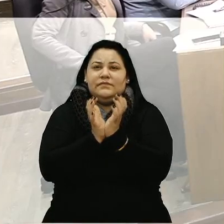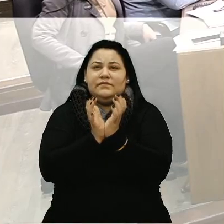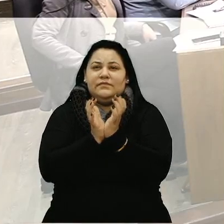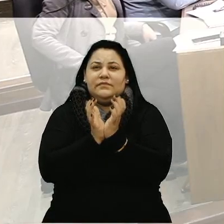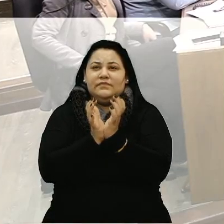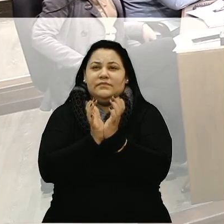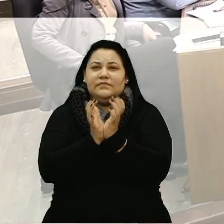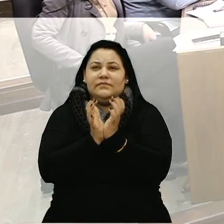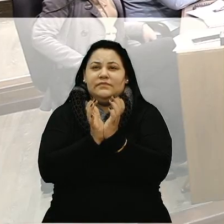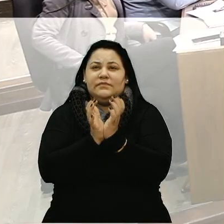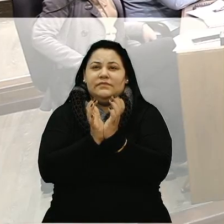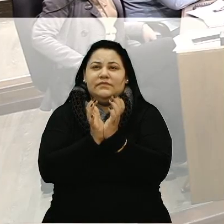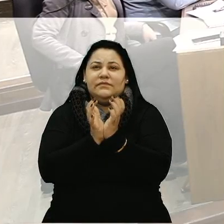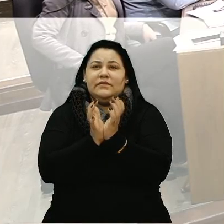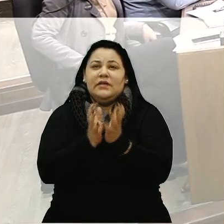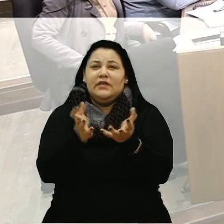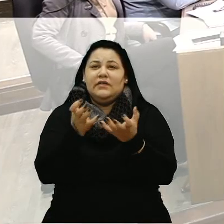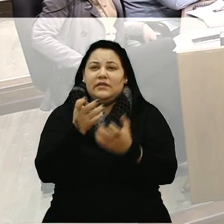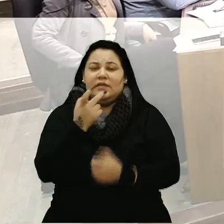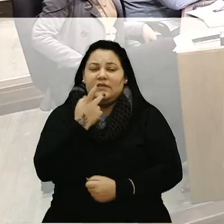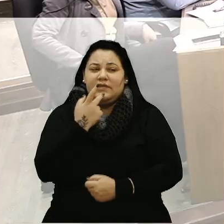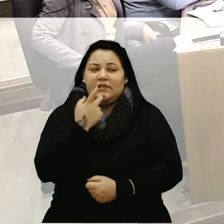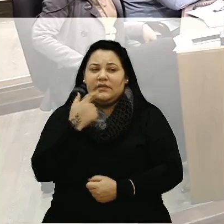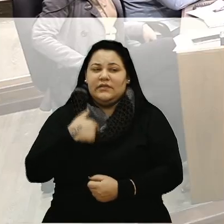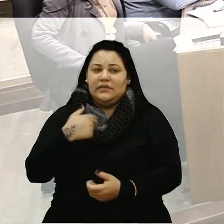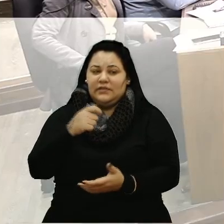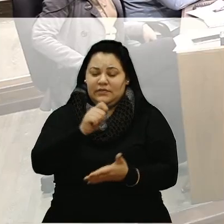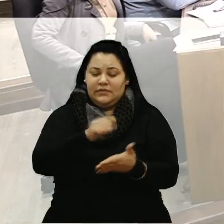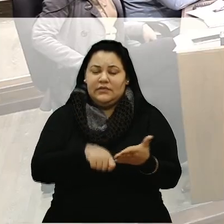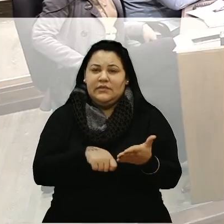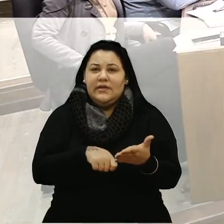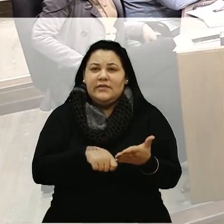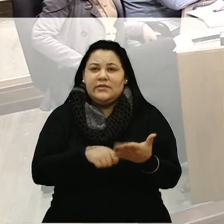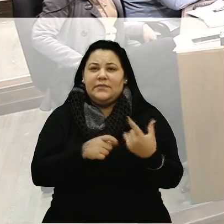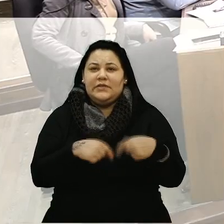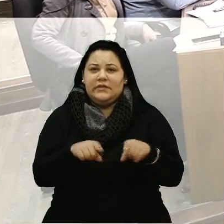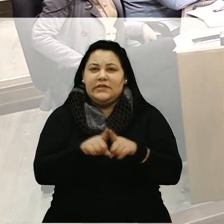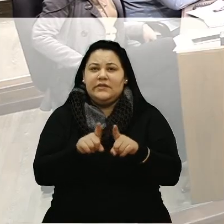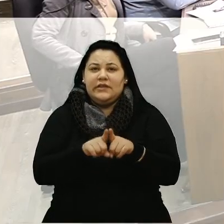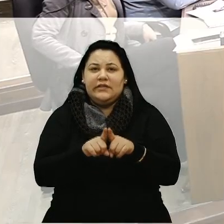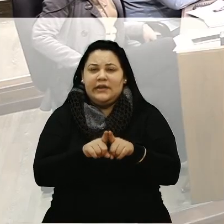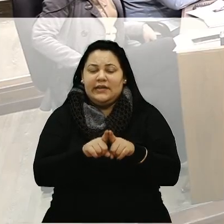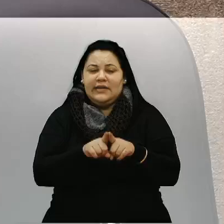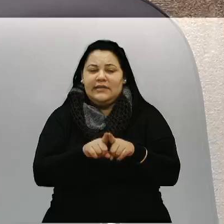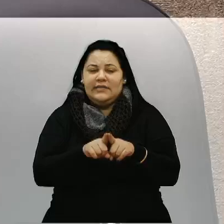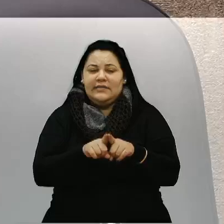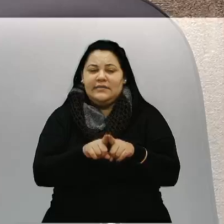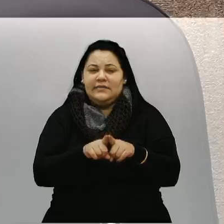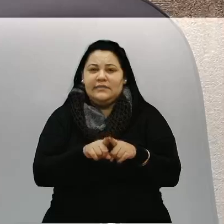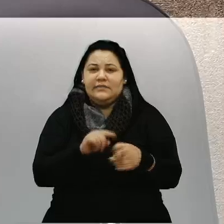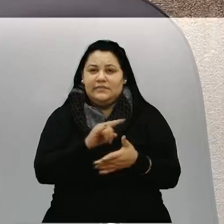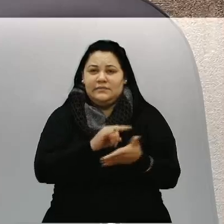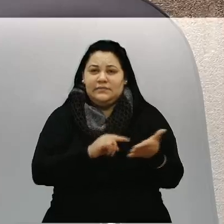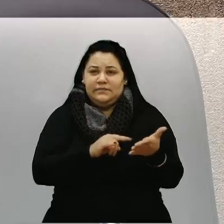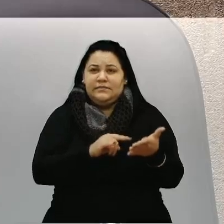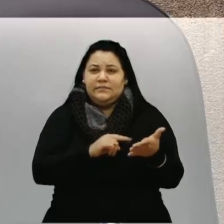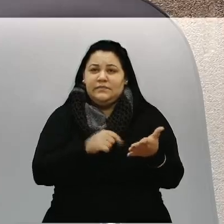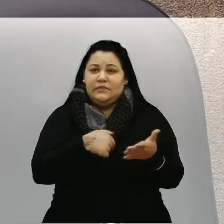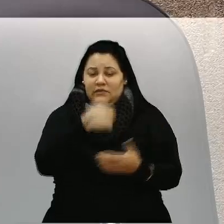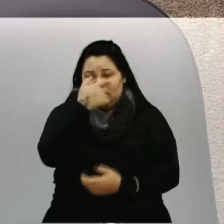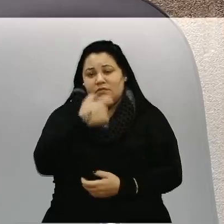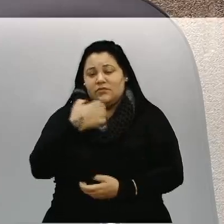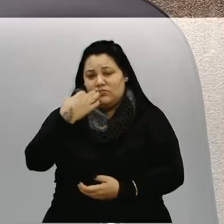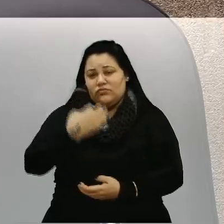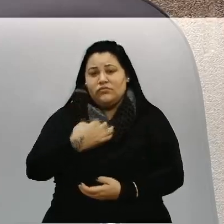eu quero dizer que eu assinei essa moção e acho justo, essa moção acho